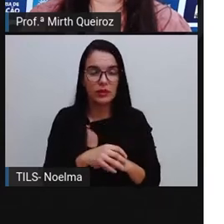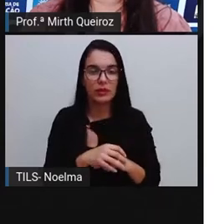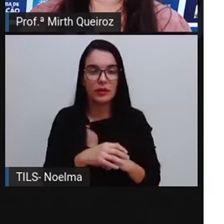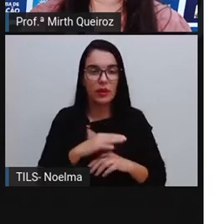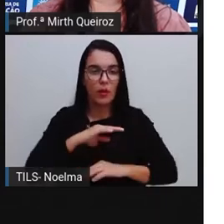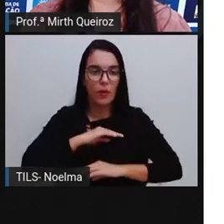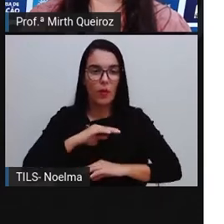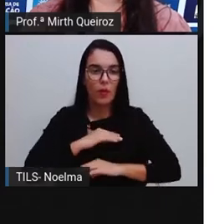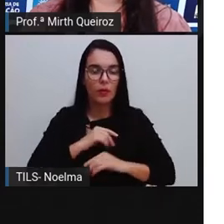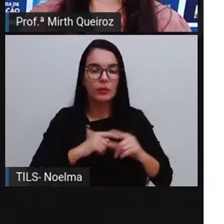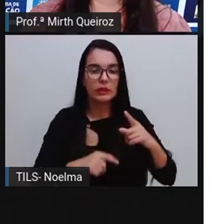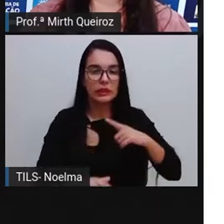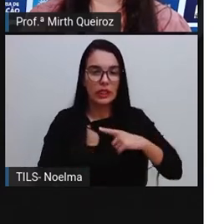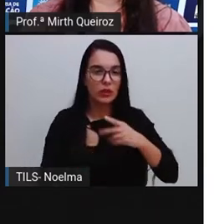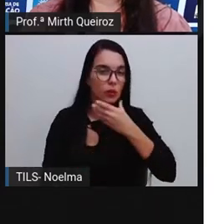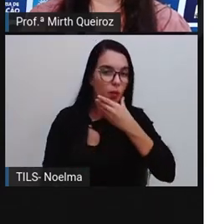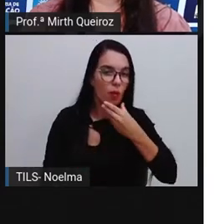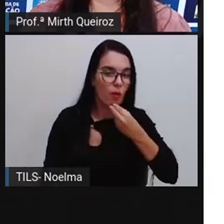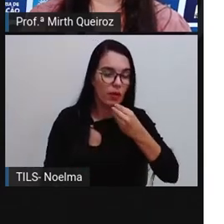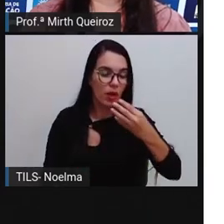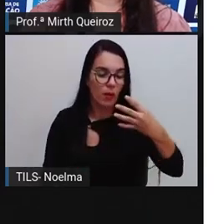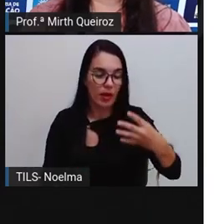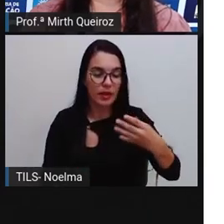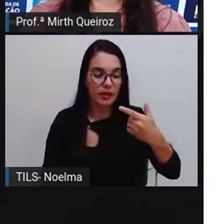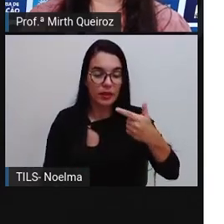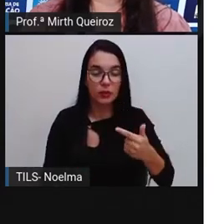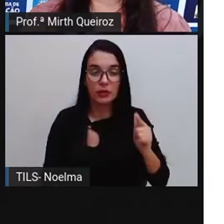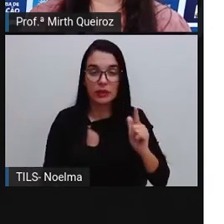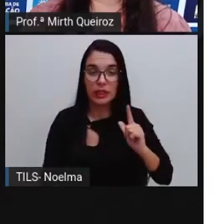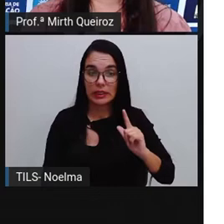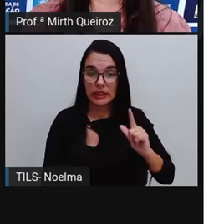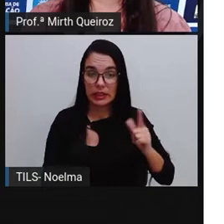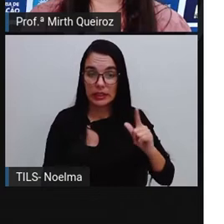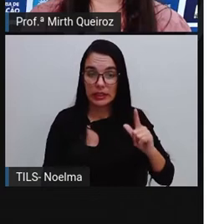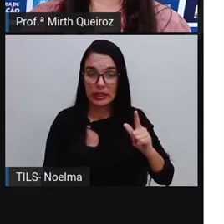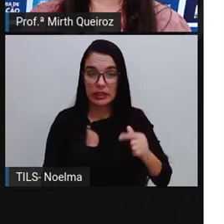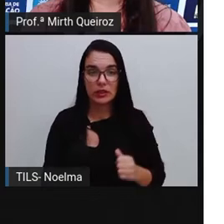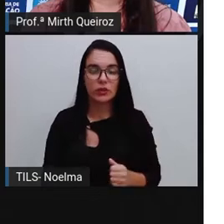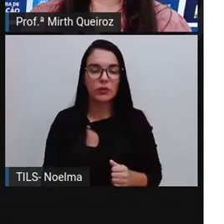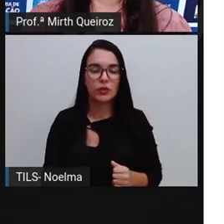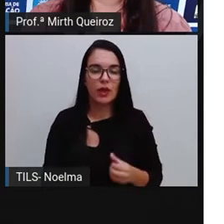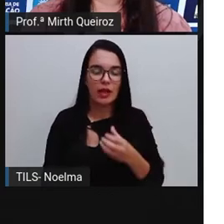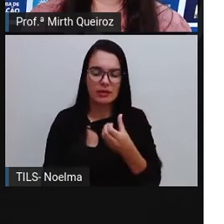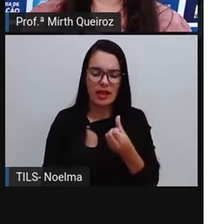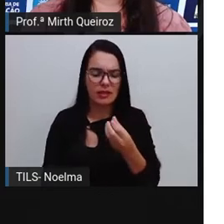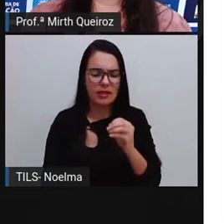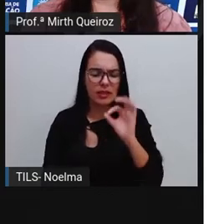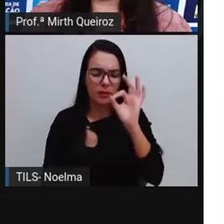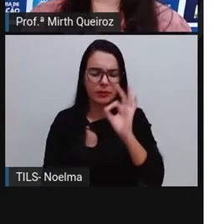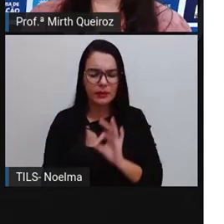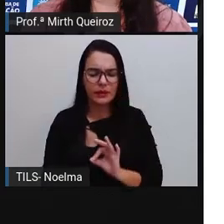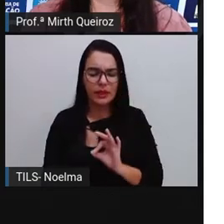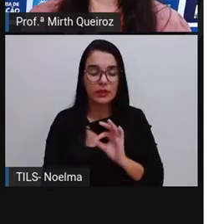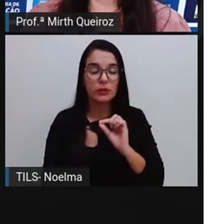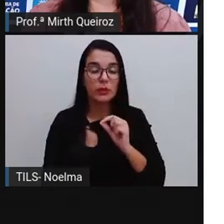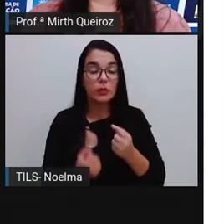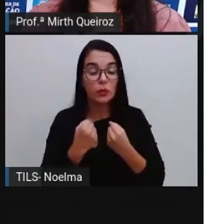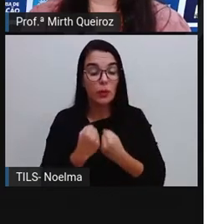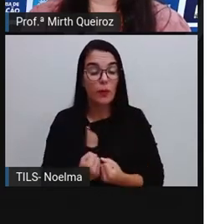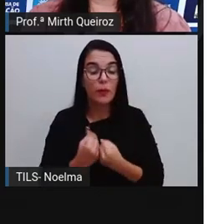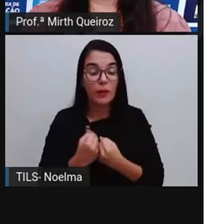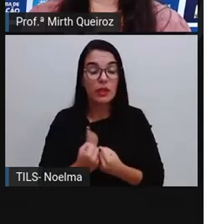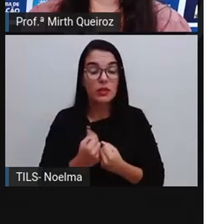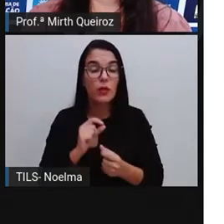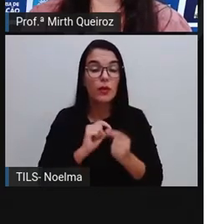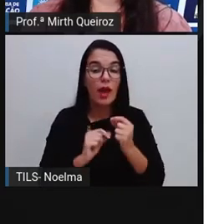Ele possui 42 litros aí, né? 60% do peso dele vai ser composto por água. Já no caso